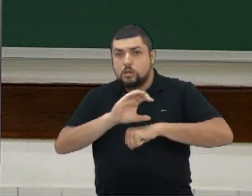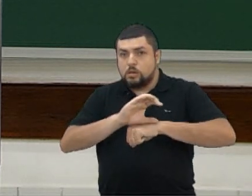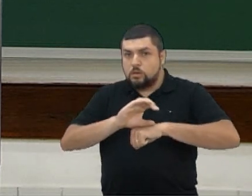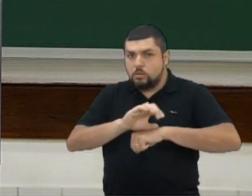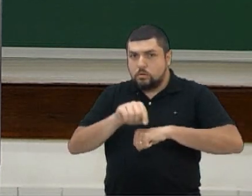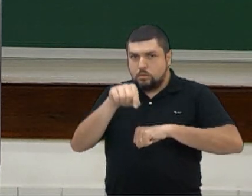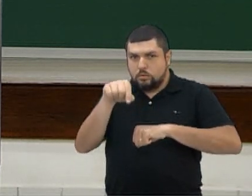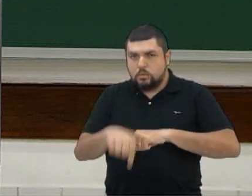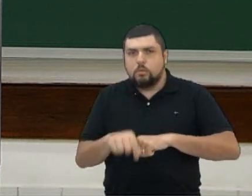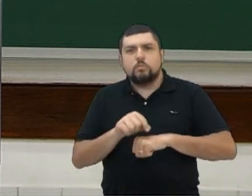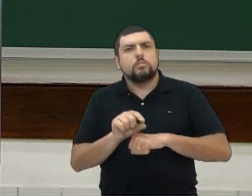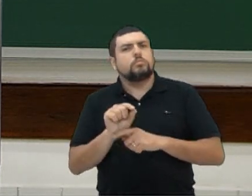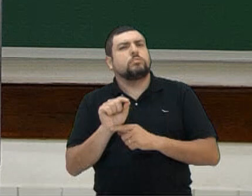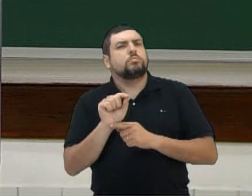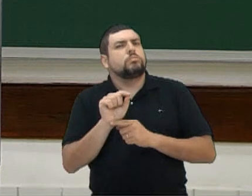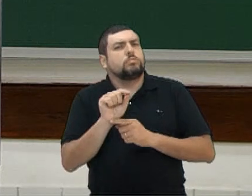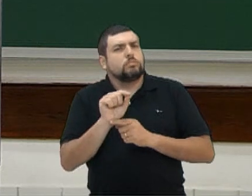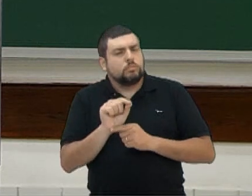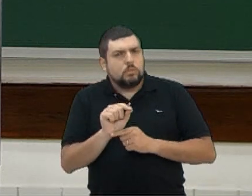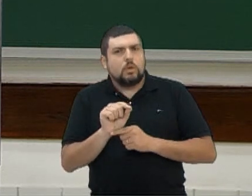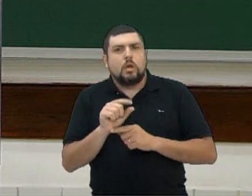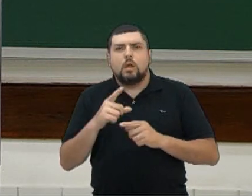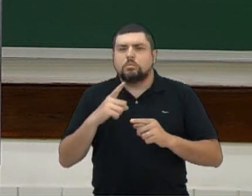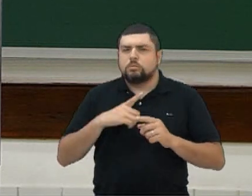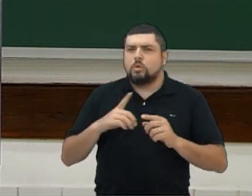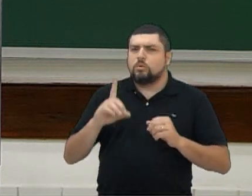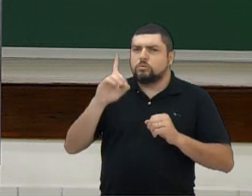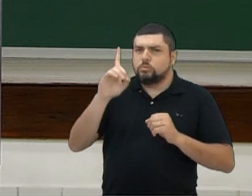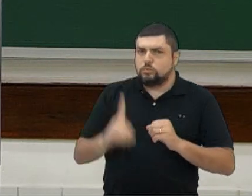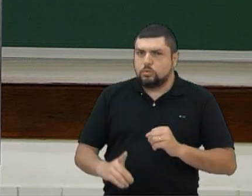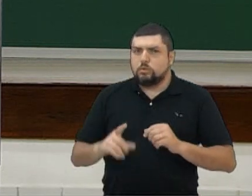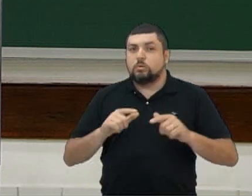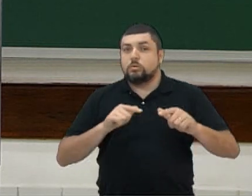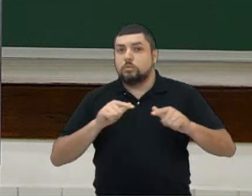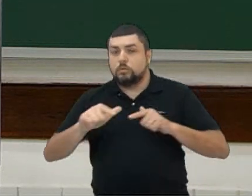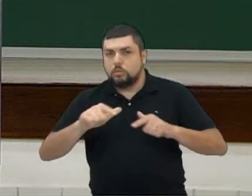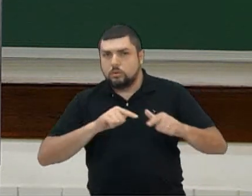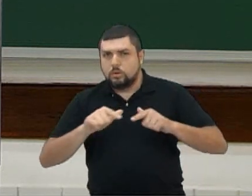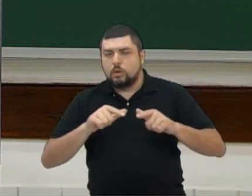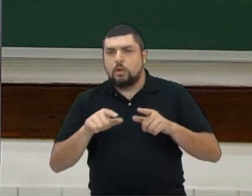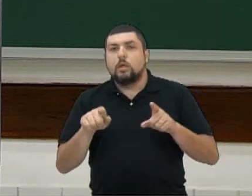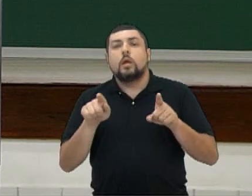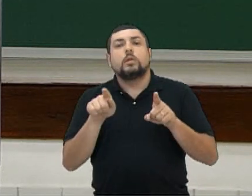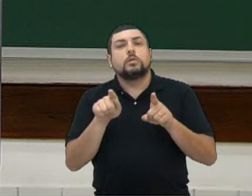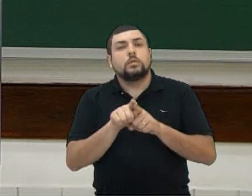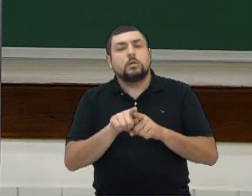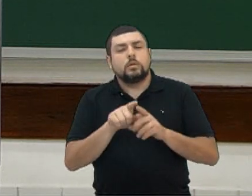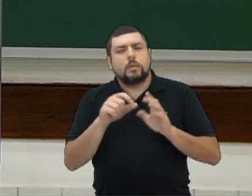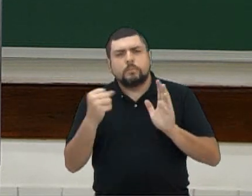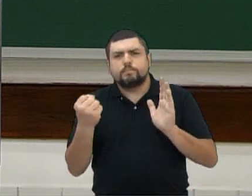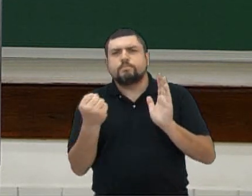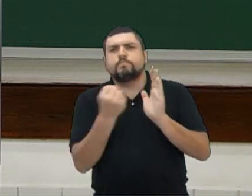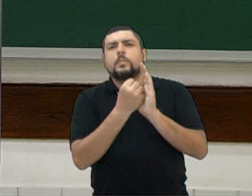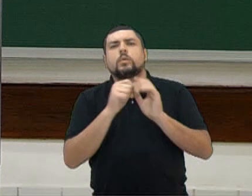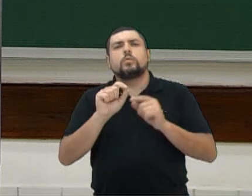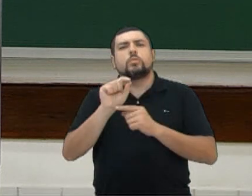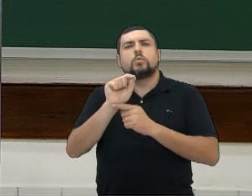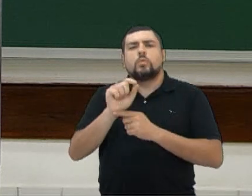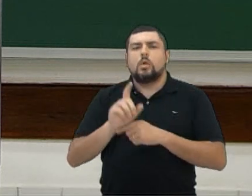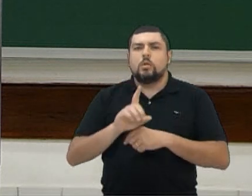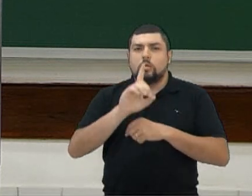os direitos, principalmente em relação ao trabalho, e também sacramentar na Constituição os direitos que